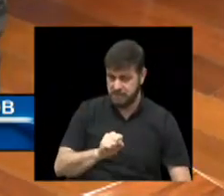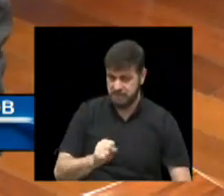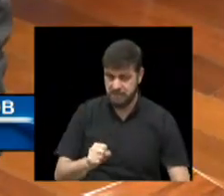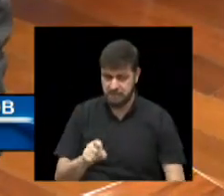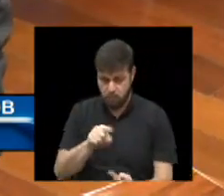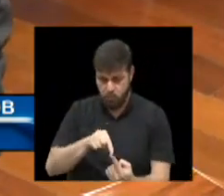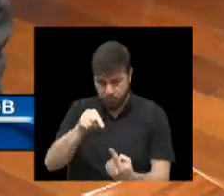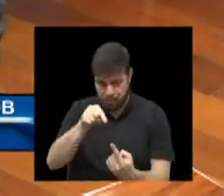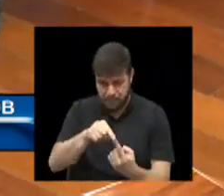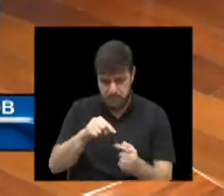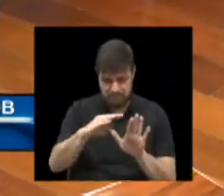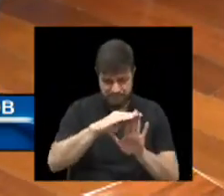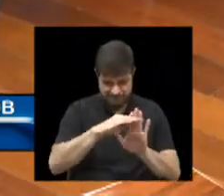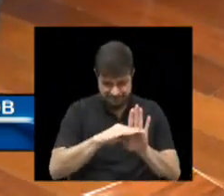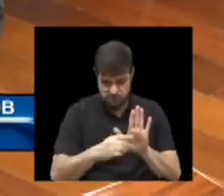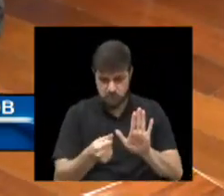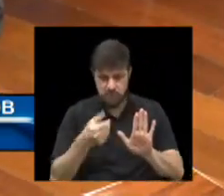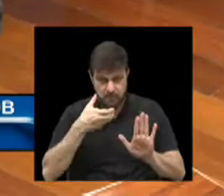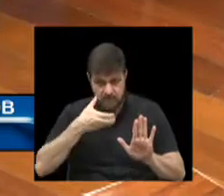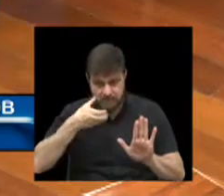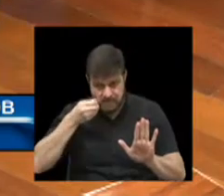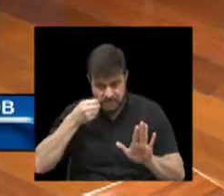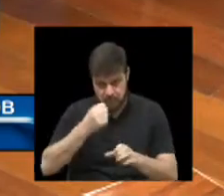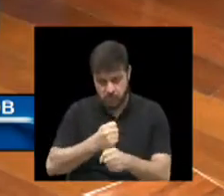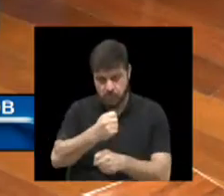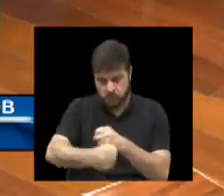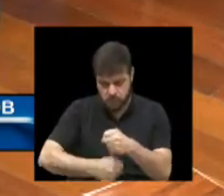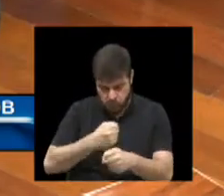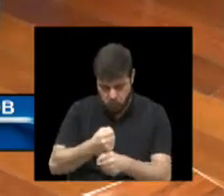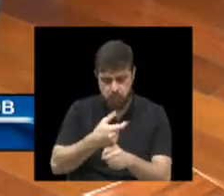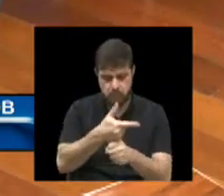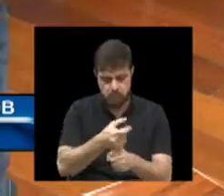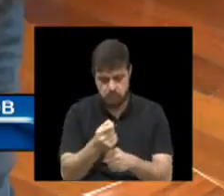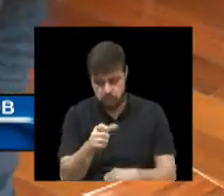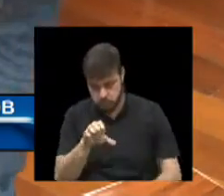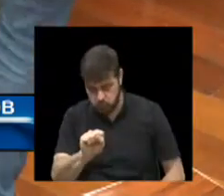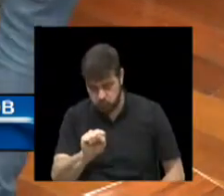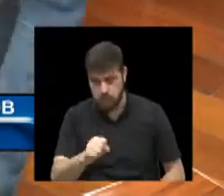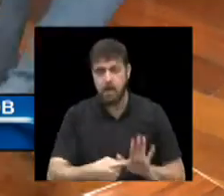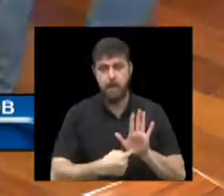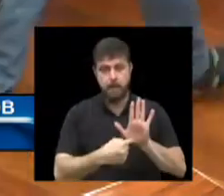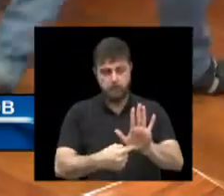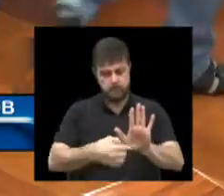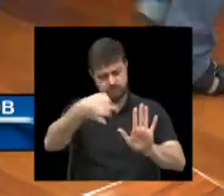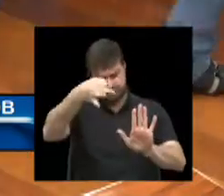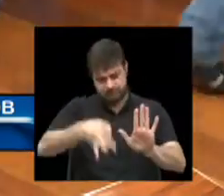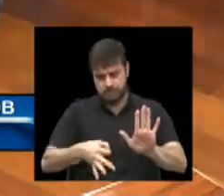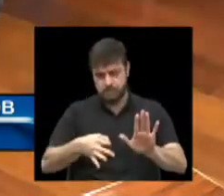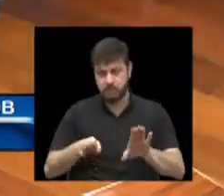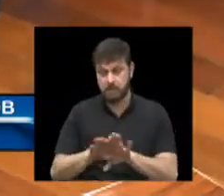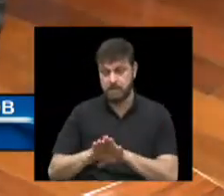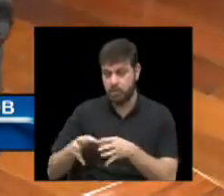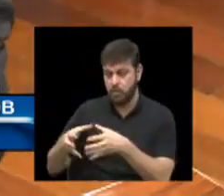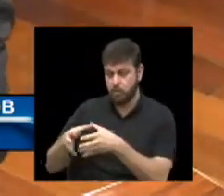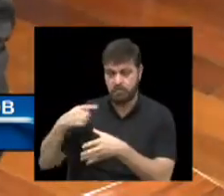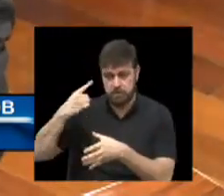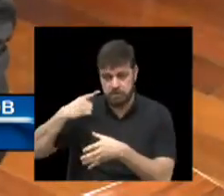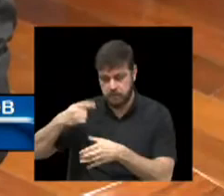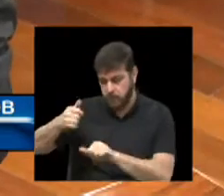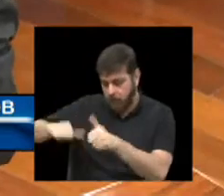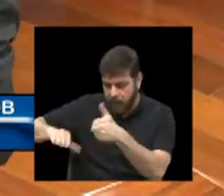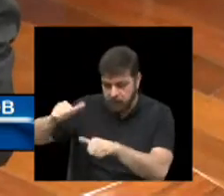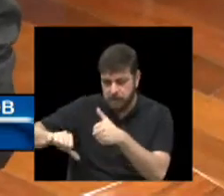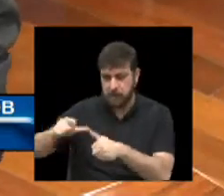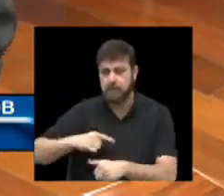e prioridades do orçamento do ano que vem. E isso foi muito bem apresentado, e segundo a análise, inclusive, da nossa procuradoria, o projeto é